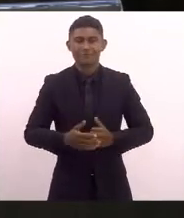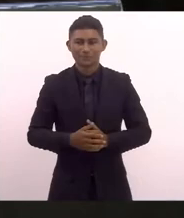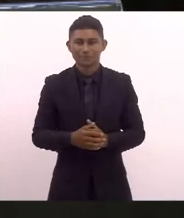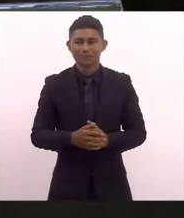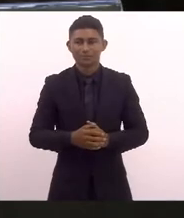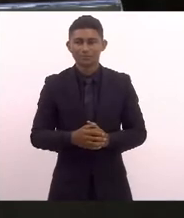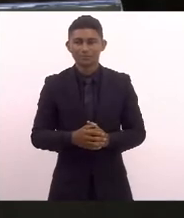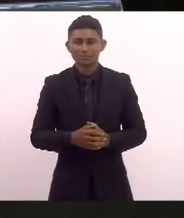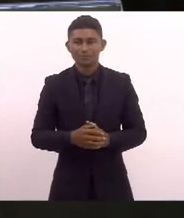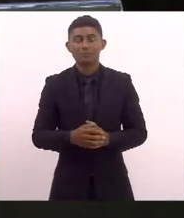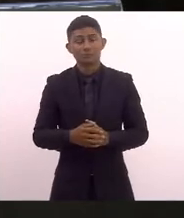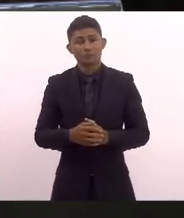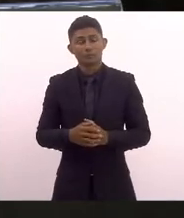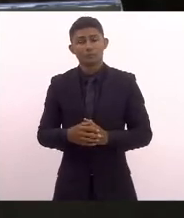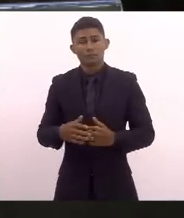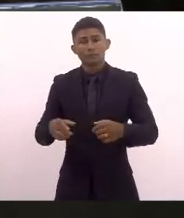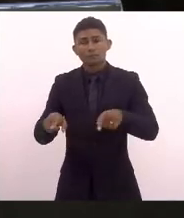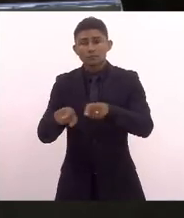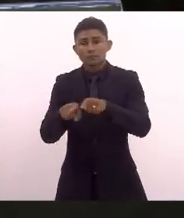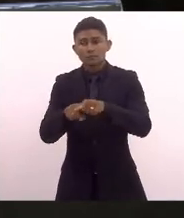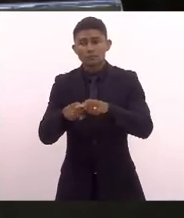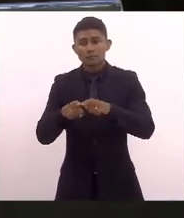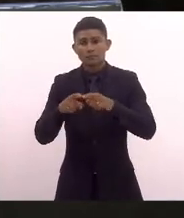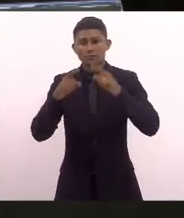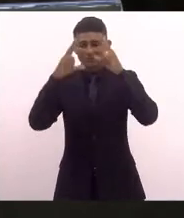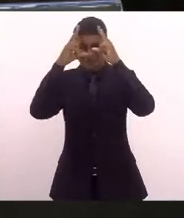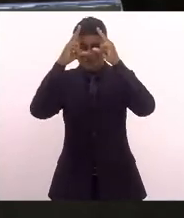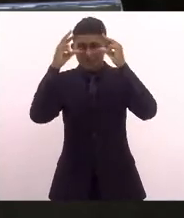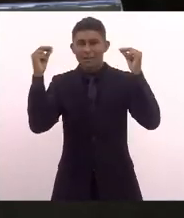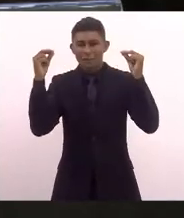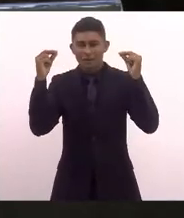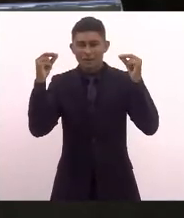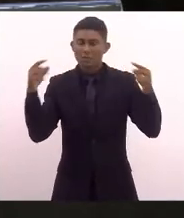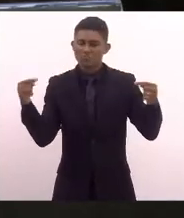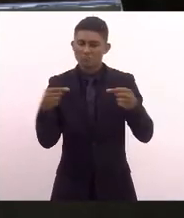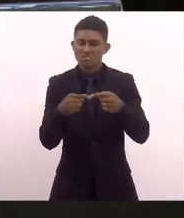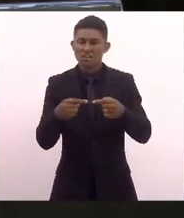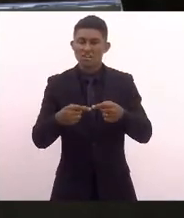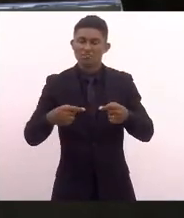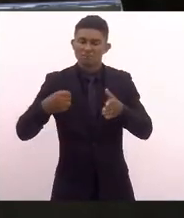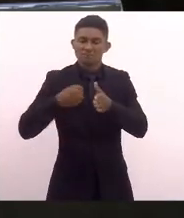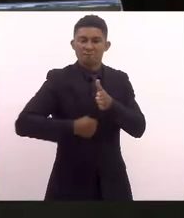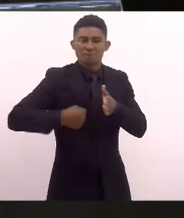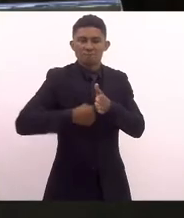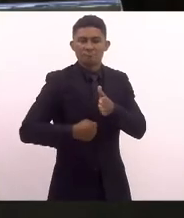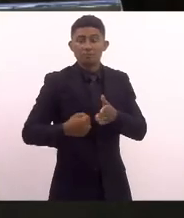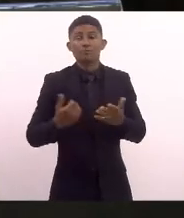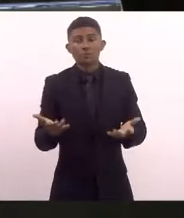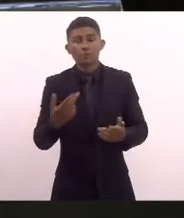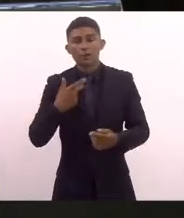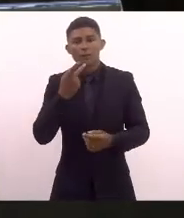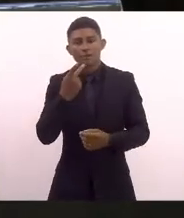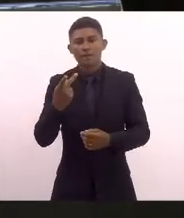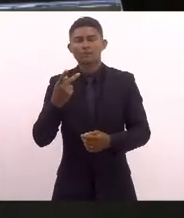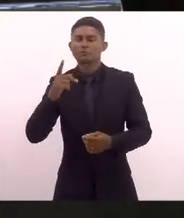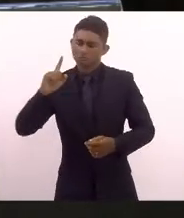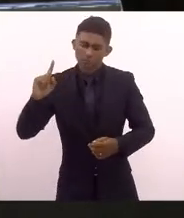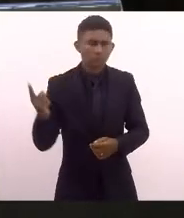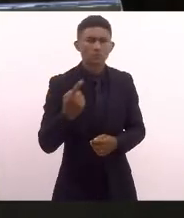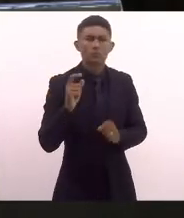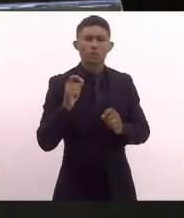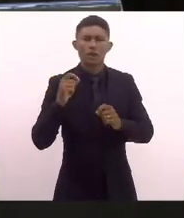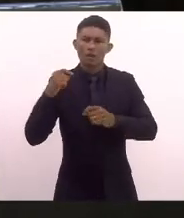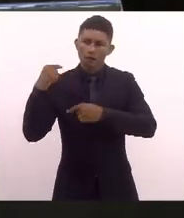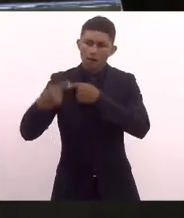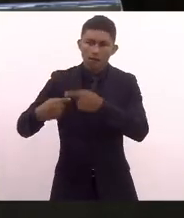a mesma força que a enfermeira rima com guerreira, eu digo, nós somos sucessores da